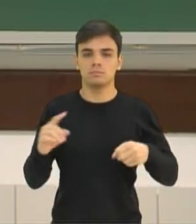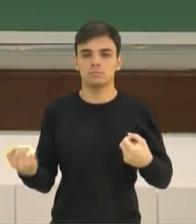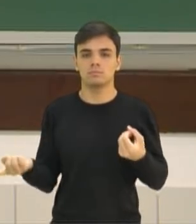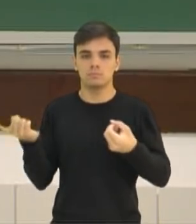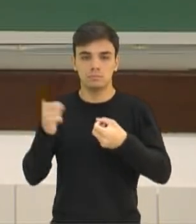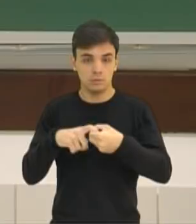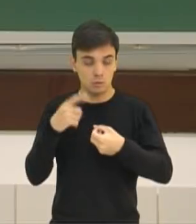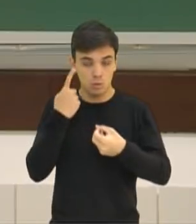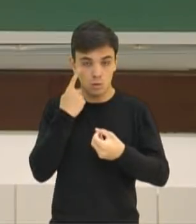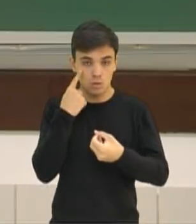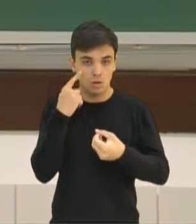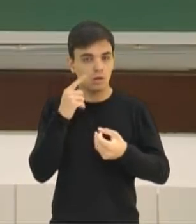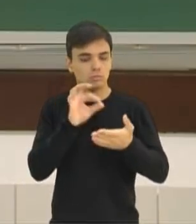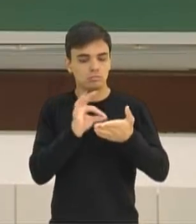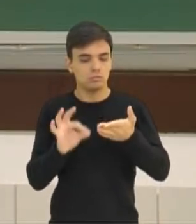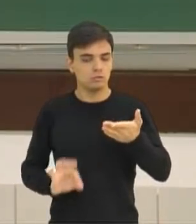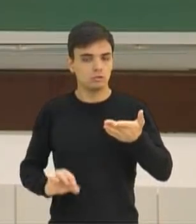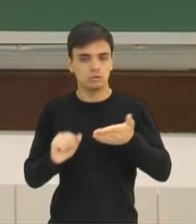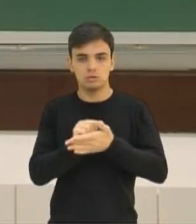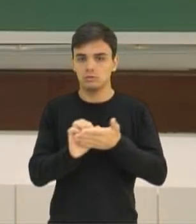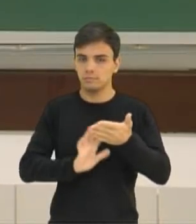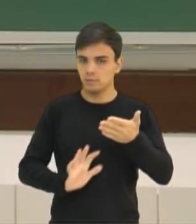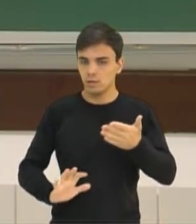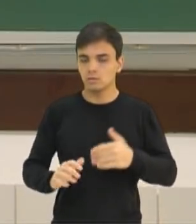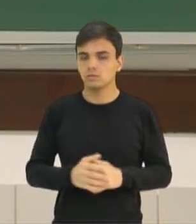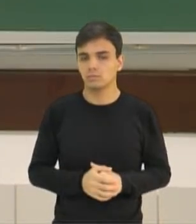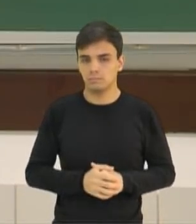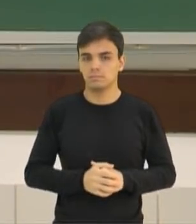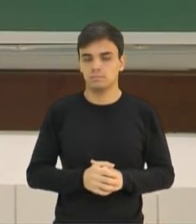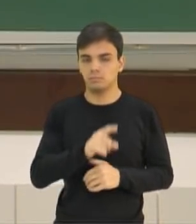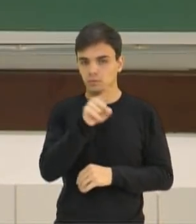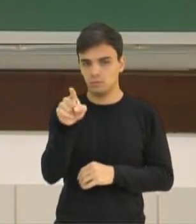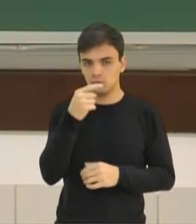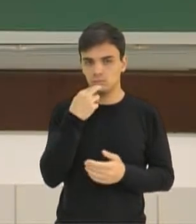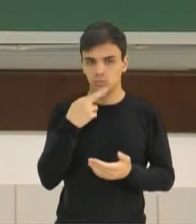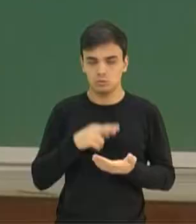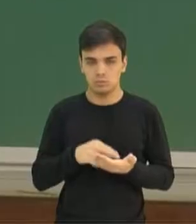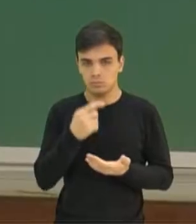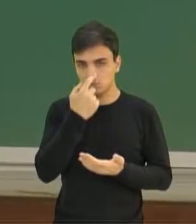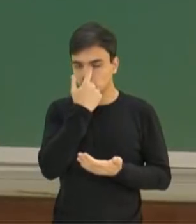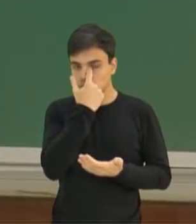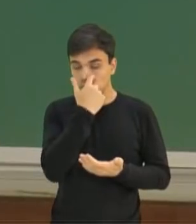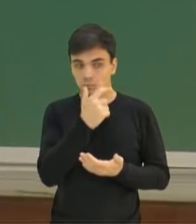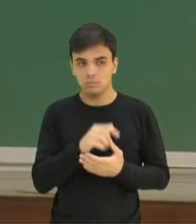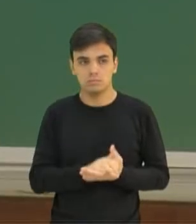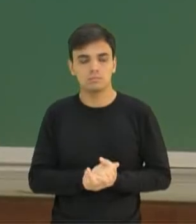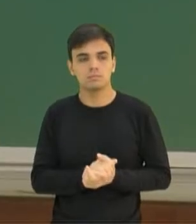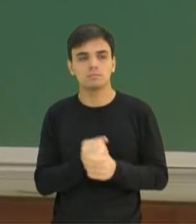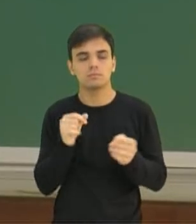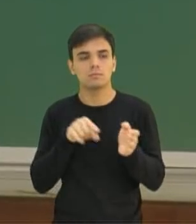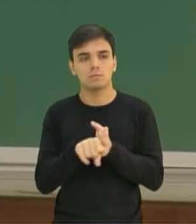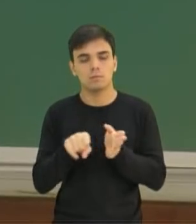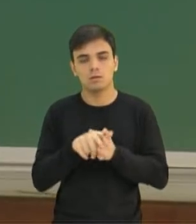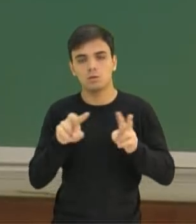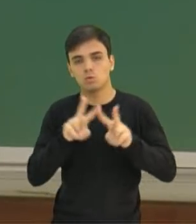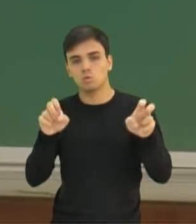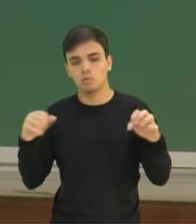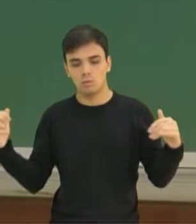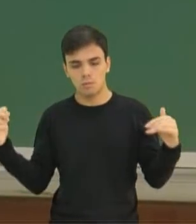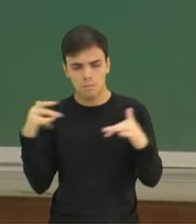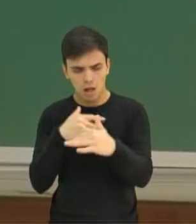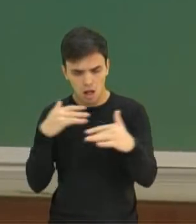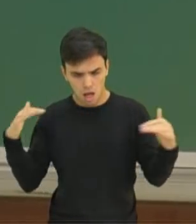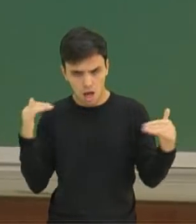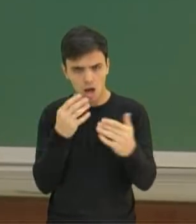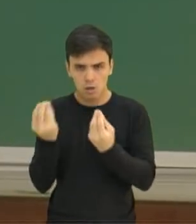Retornamos então ali com a correção do exercício, do quiz que ficou para vocês, perguntando ali sobre os movimentos migratórios